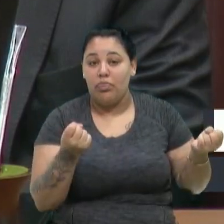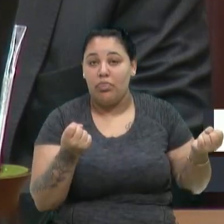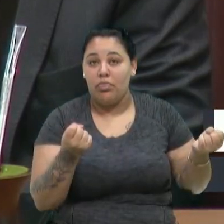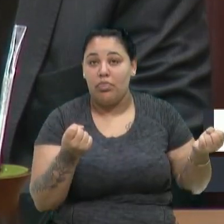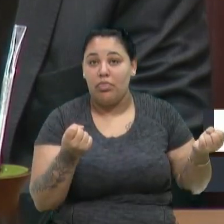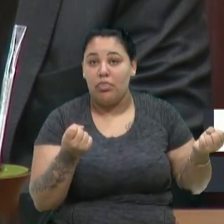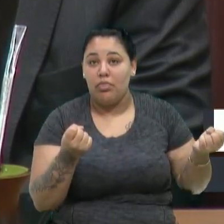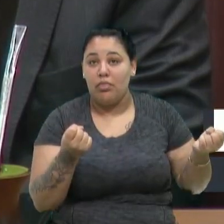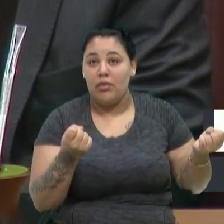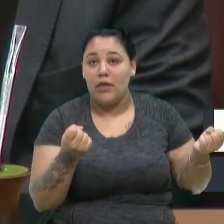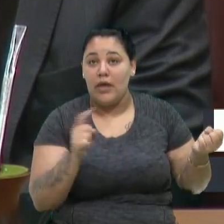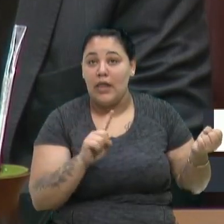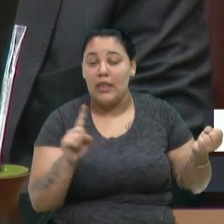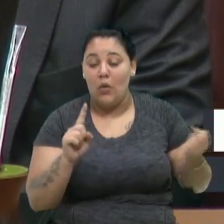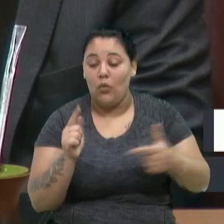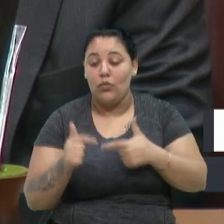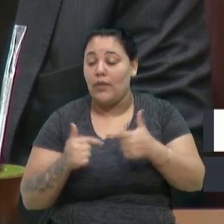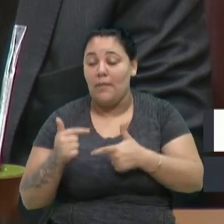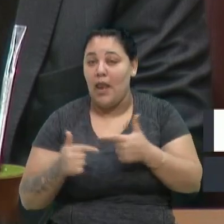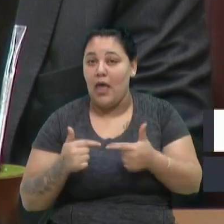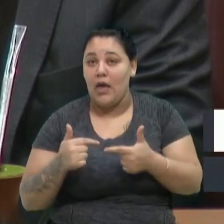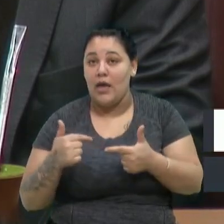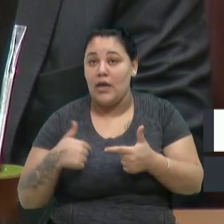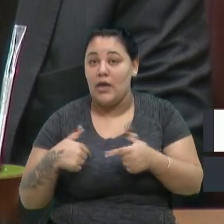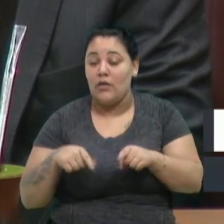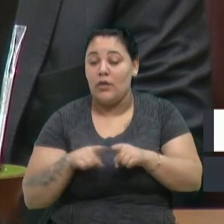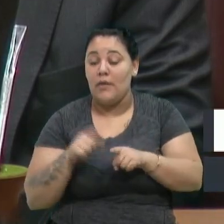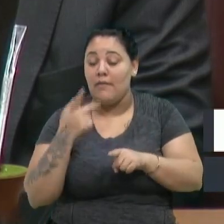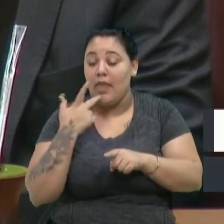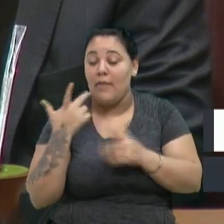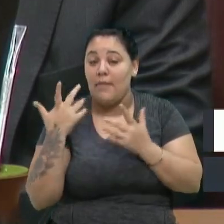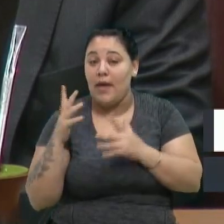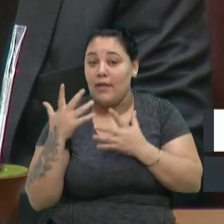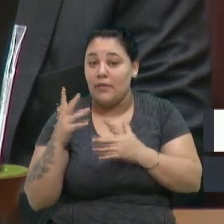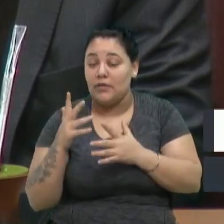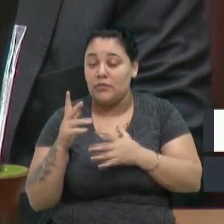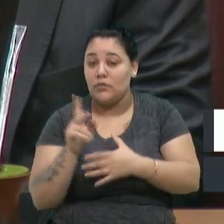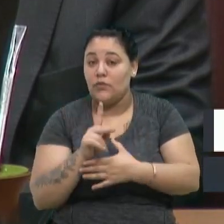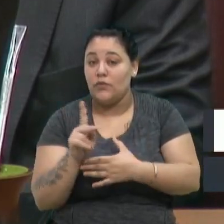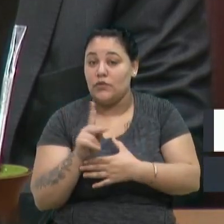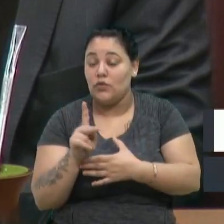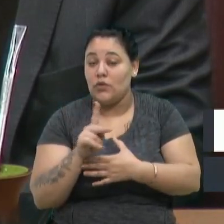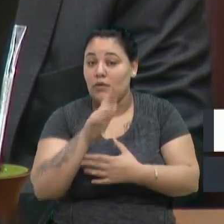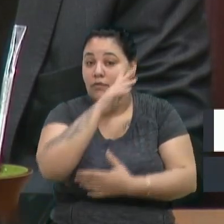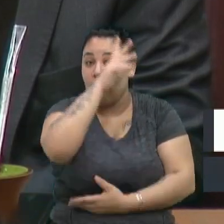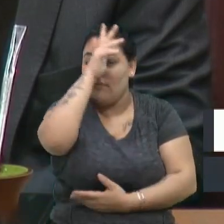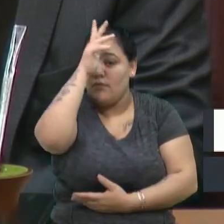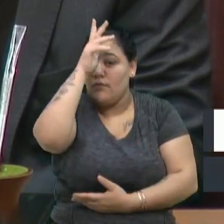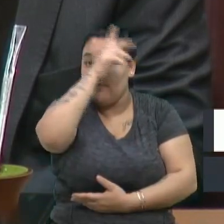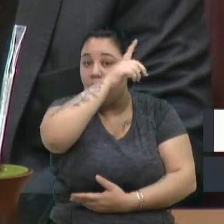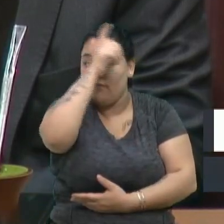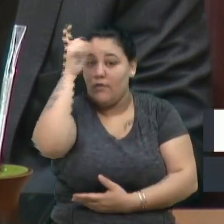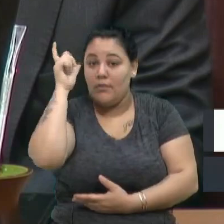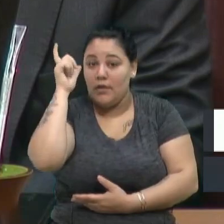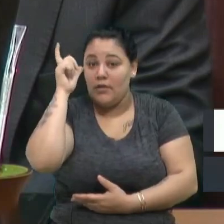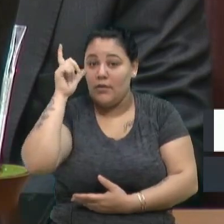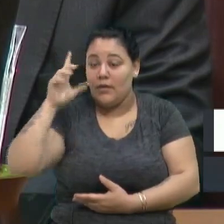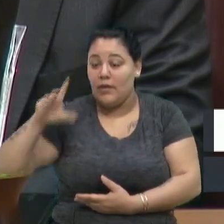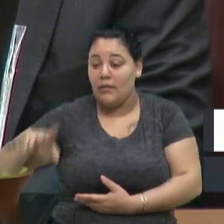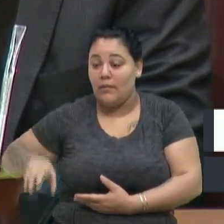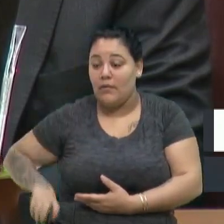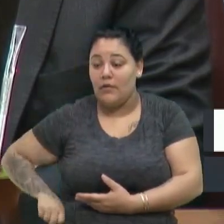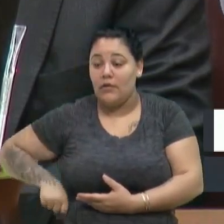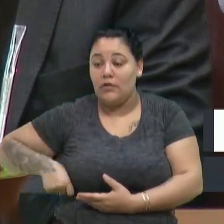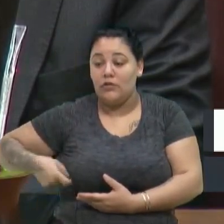trabalhe. Inclusive, eu elogiei professores e enfermeiros que puxam dinheiro do próprio bolso para